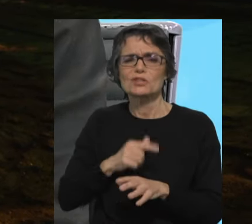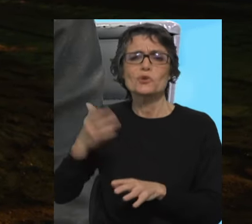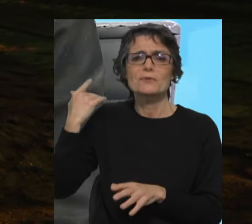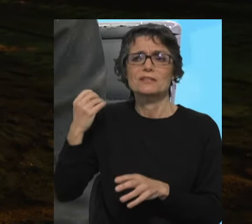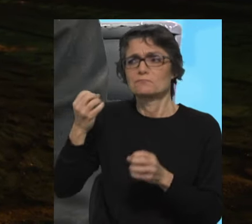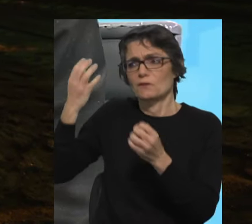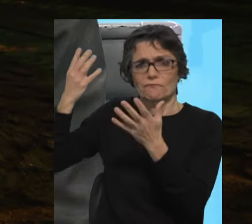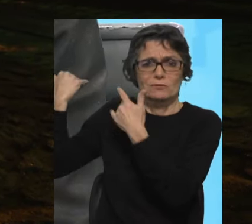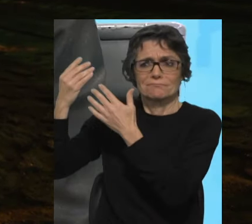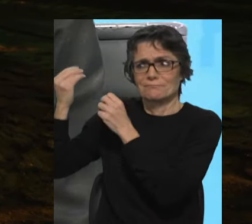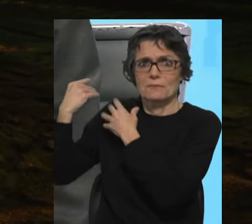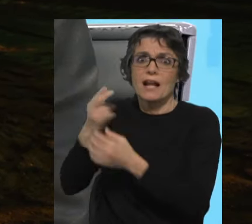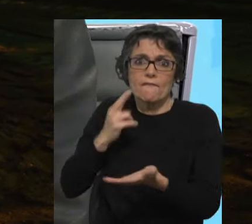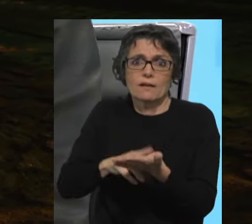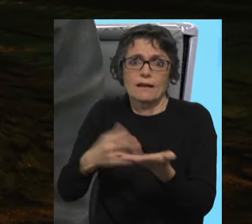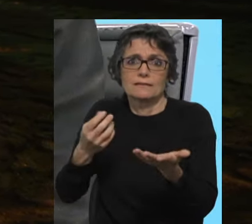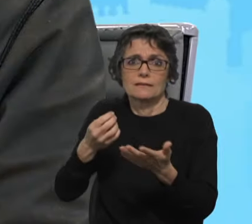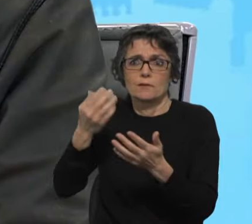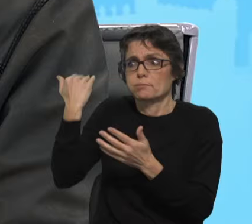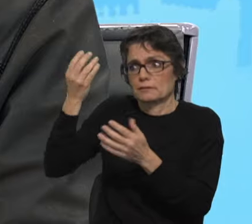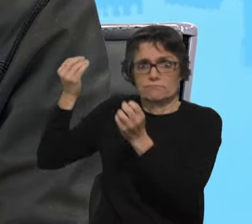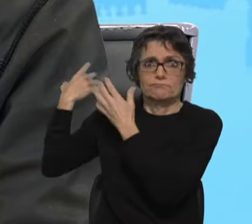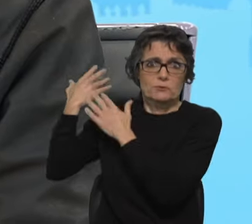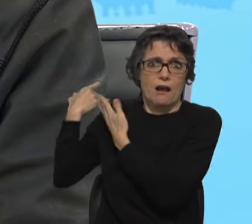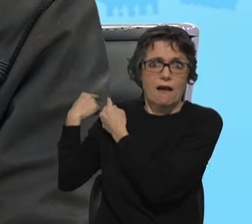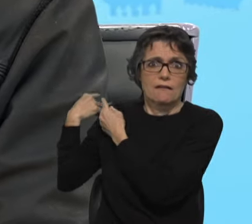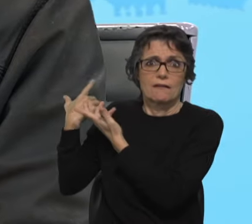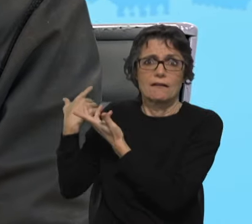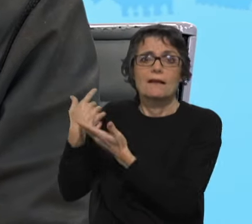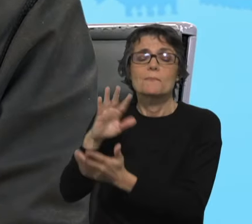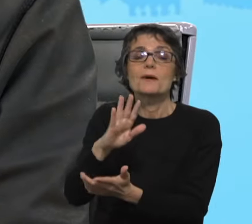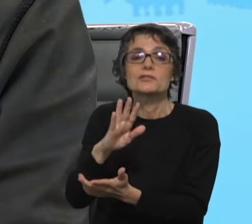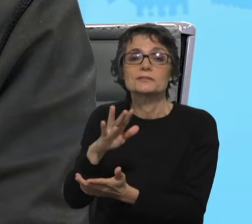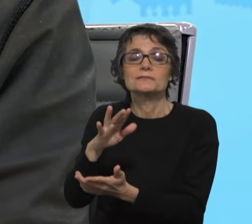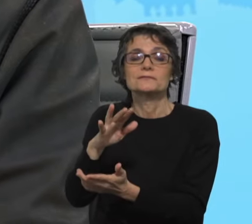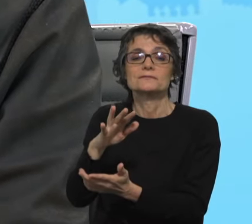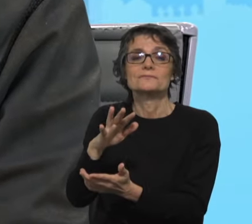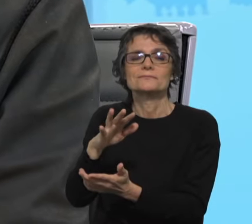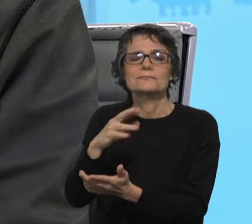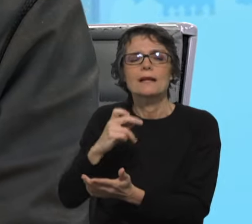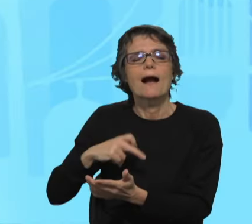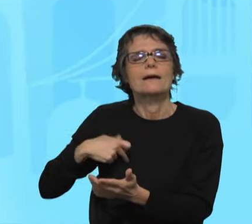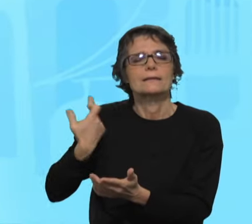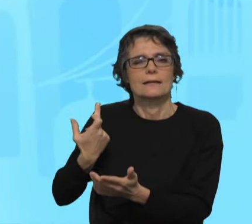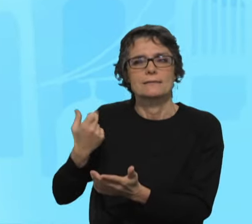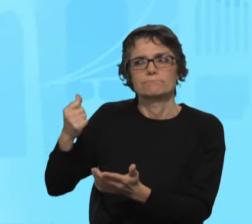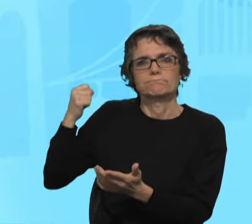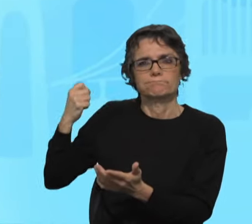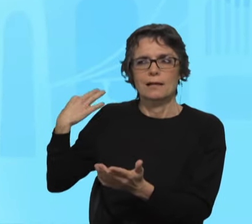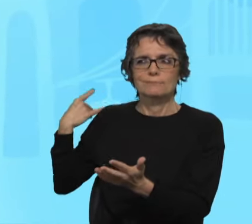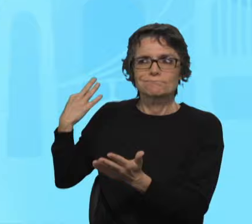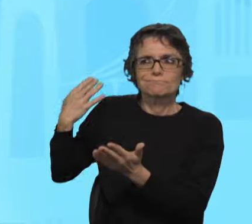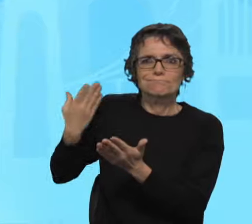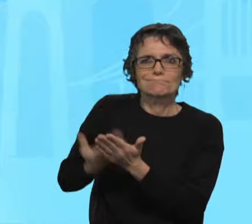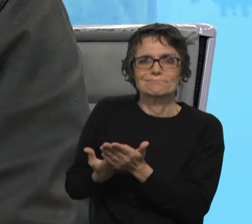passou e é verdade o passado já passou mas não há dúvida alguma que a riqueza que o passado nos deixou